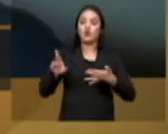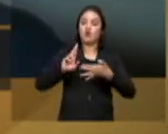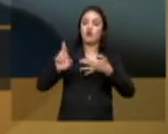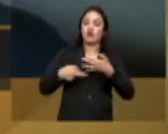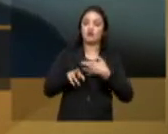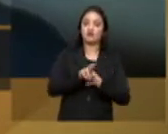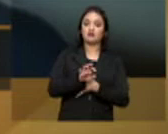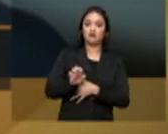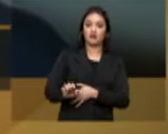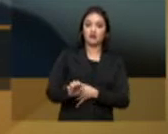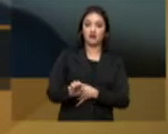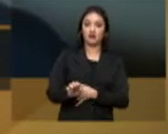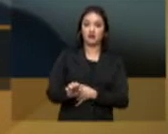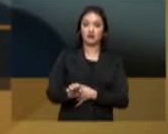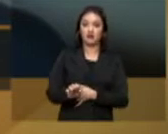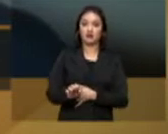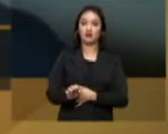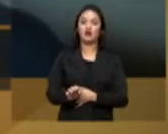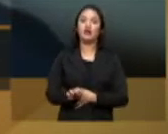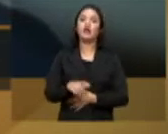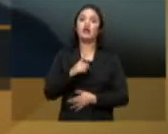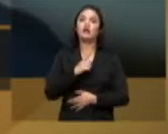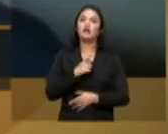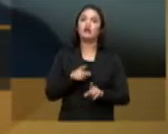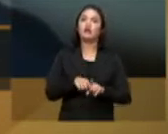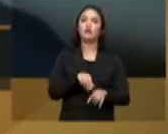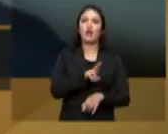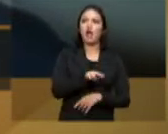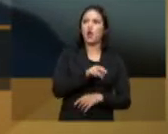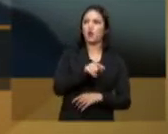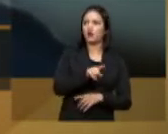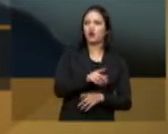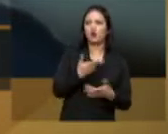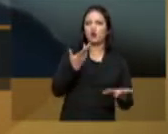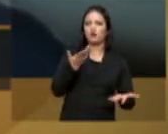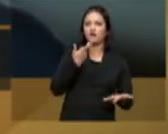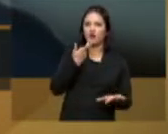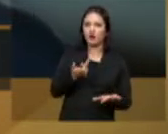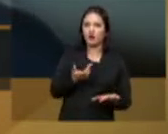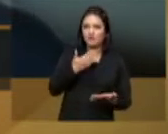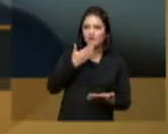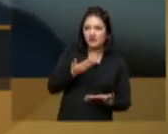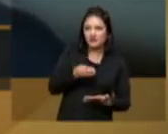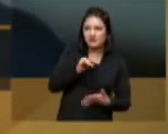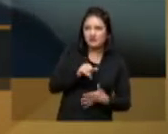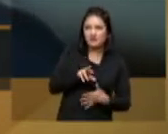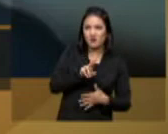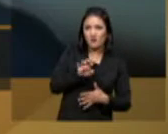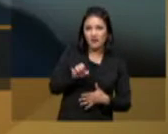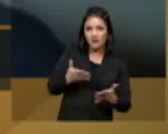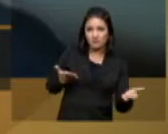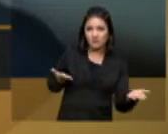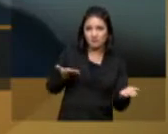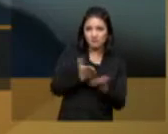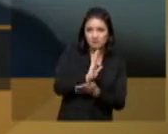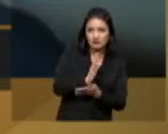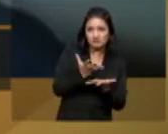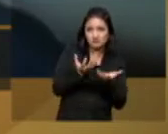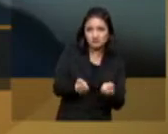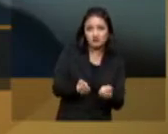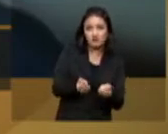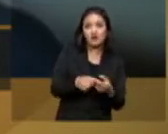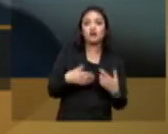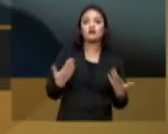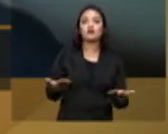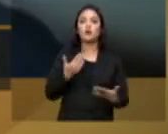extraordinário, nas contrarrazões, a União requer, caso o recurso extraordinário venha a ser admitido, que